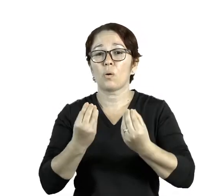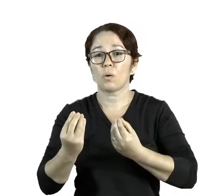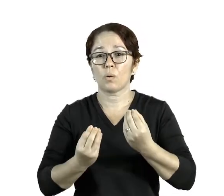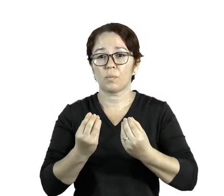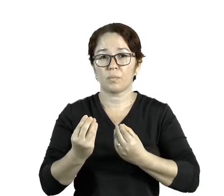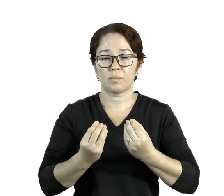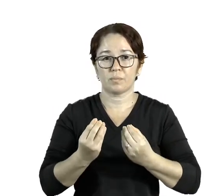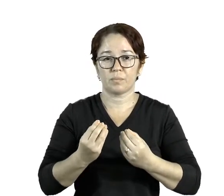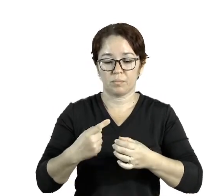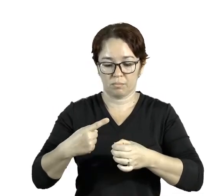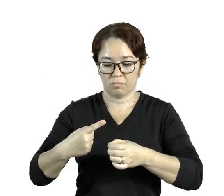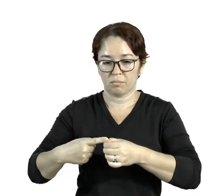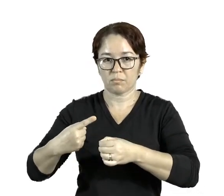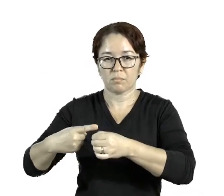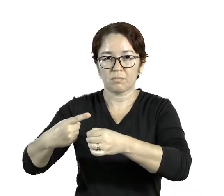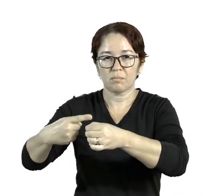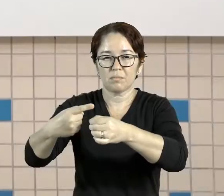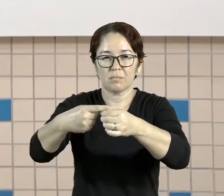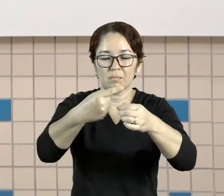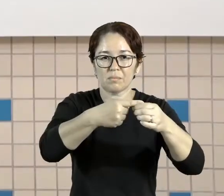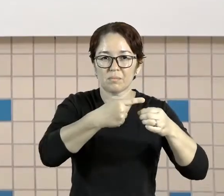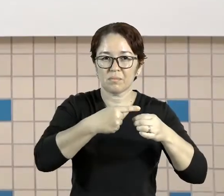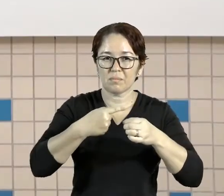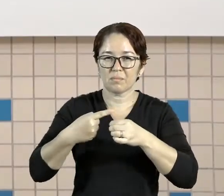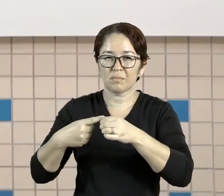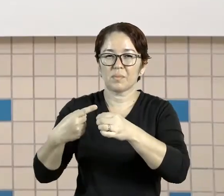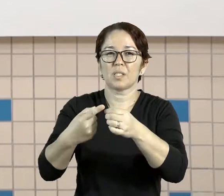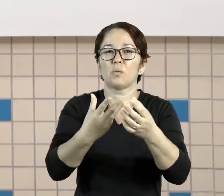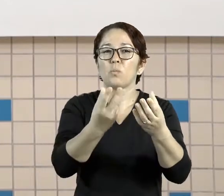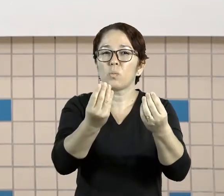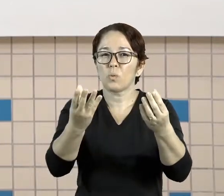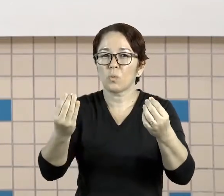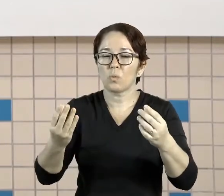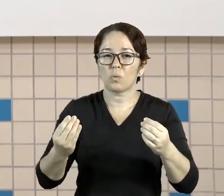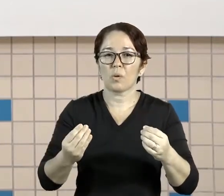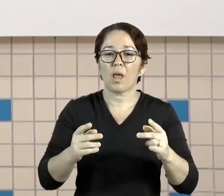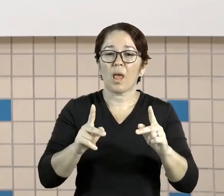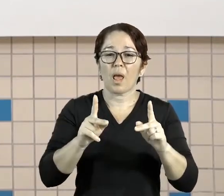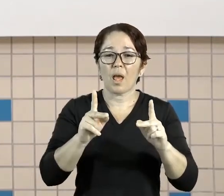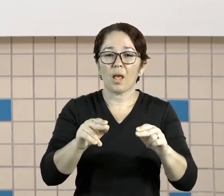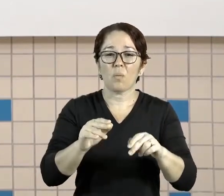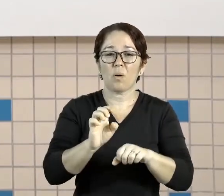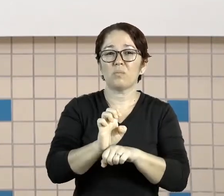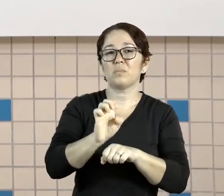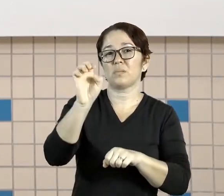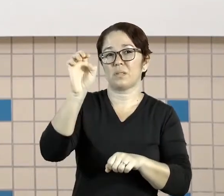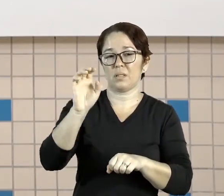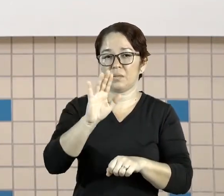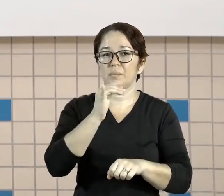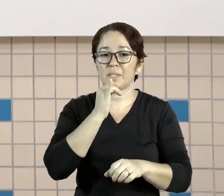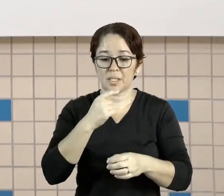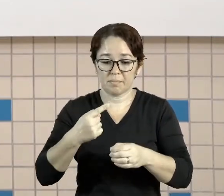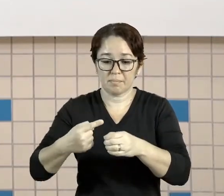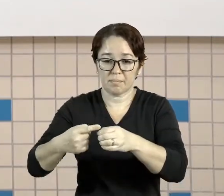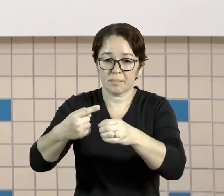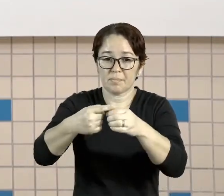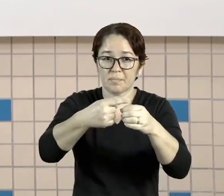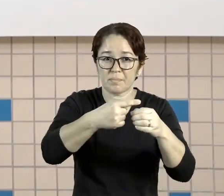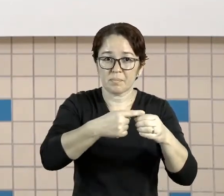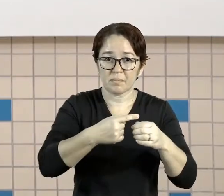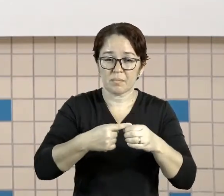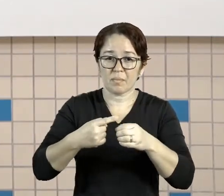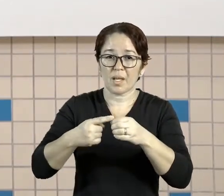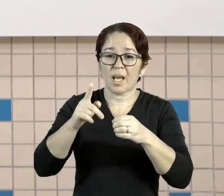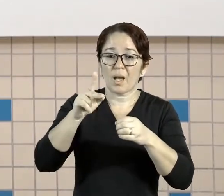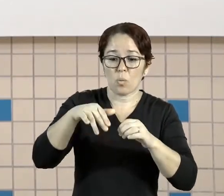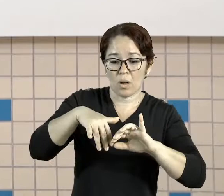várias cidades. Tá? Essas cidades eram cidades-estados, cidades autônomas, ou seja, não havia um líder, tá? Para